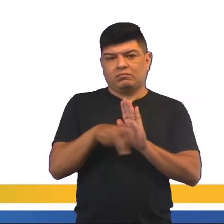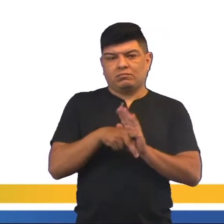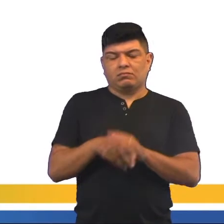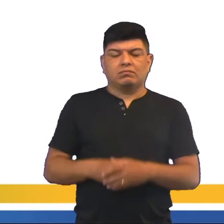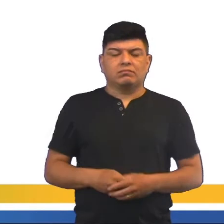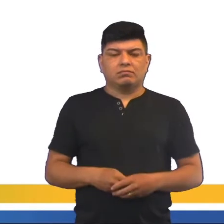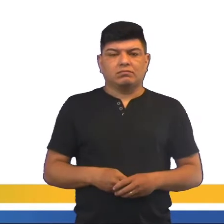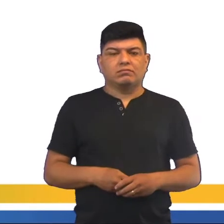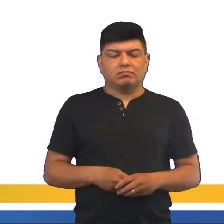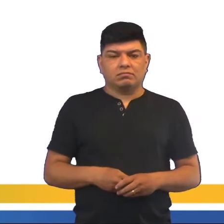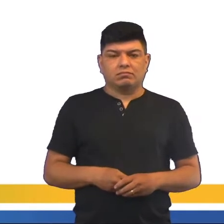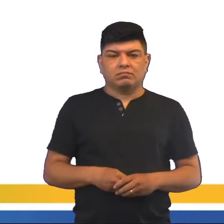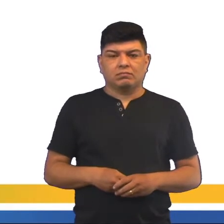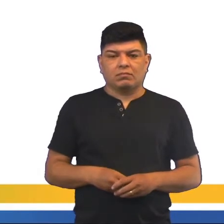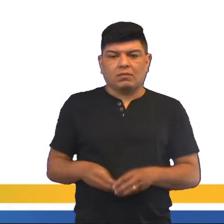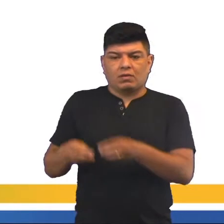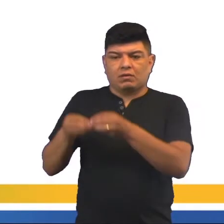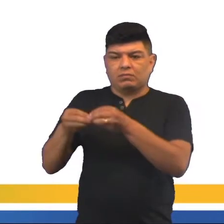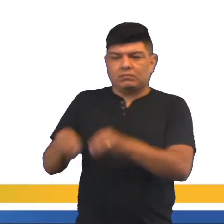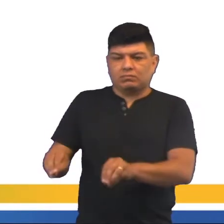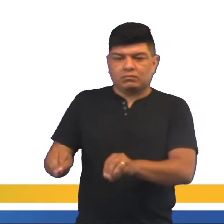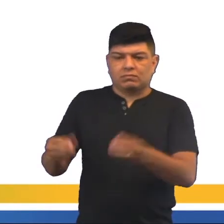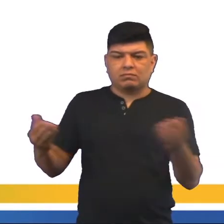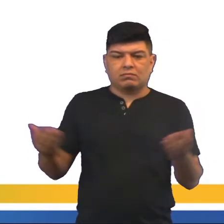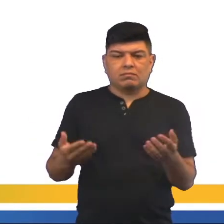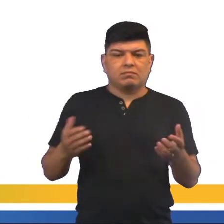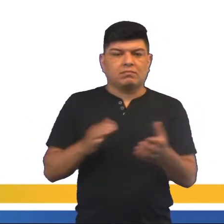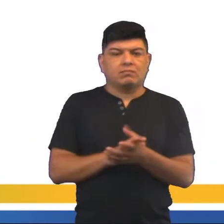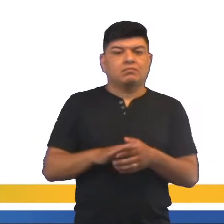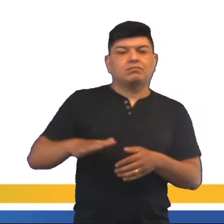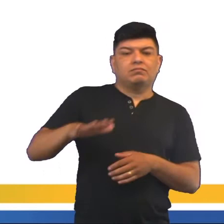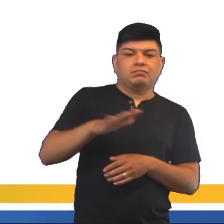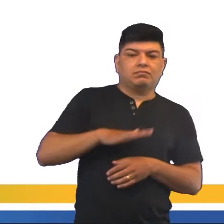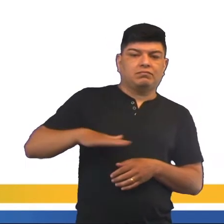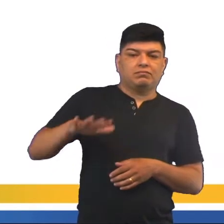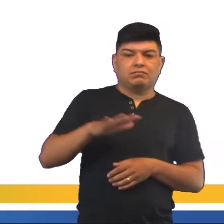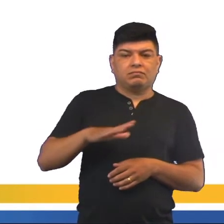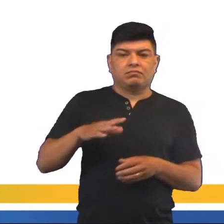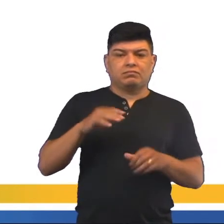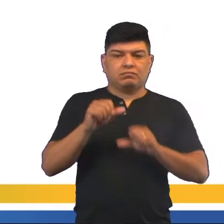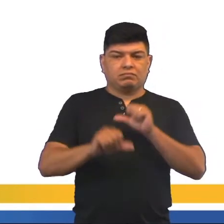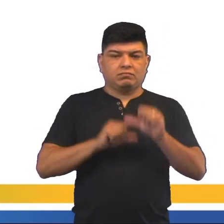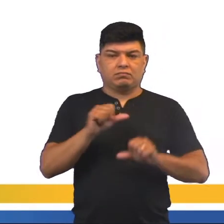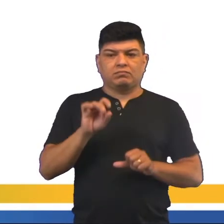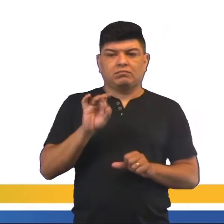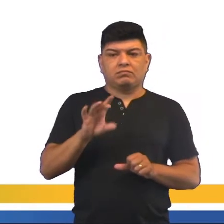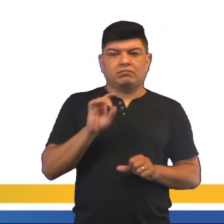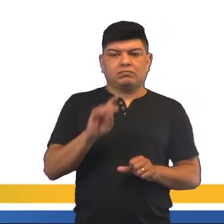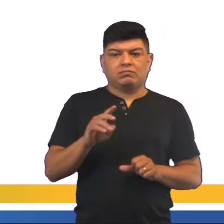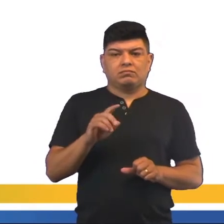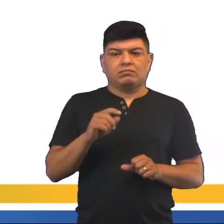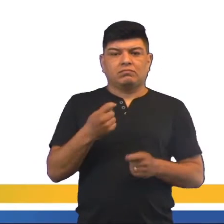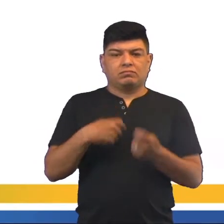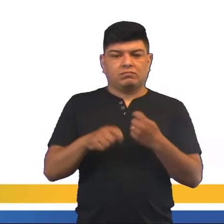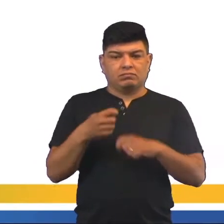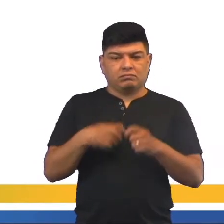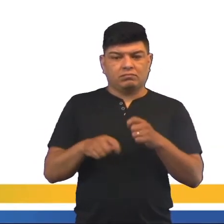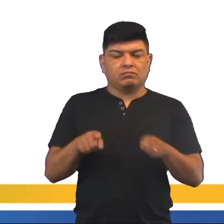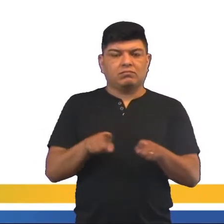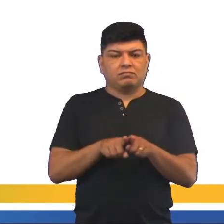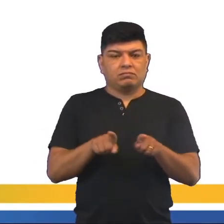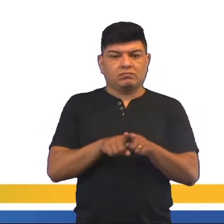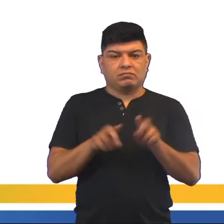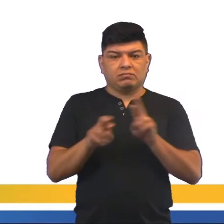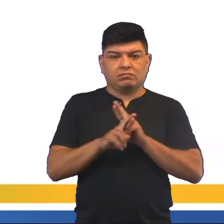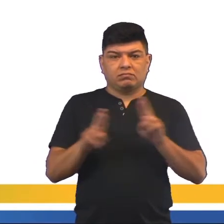As consequências da Revolução Industrial. De um modo geral, a Revolução Industrial transformou não só o setor econômico industrial, como